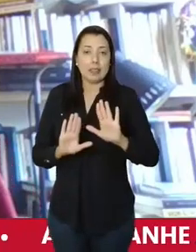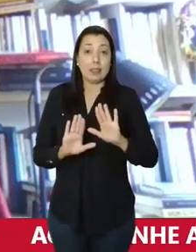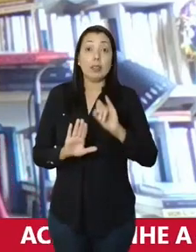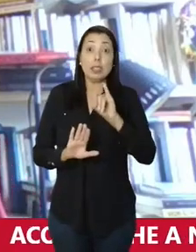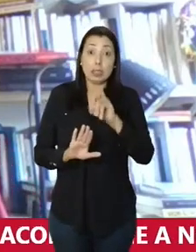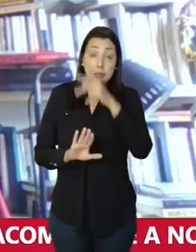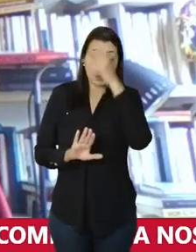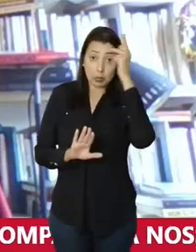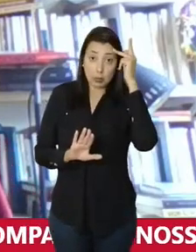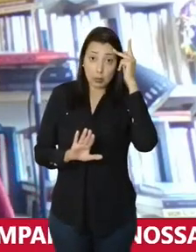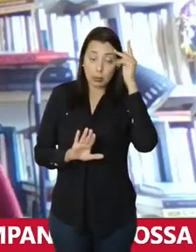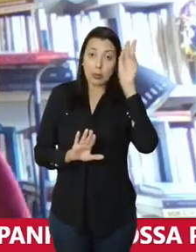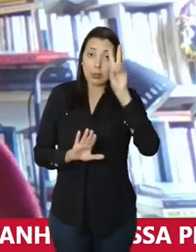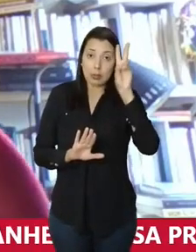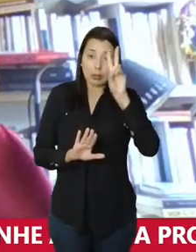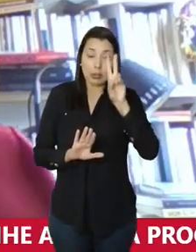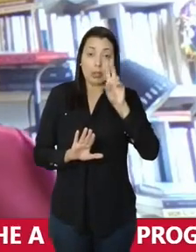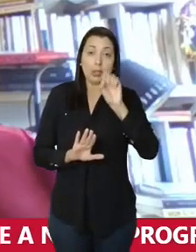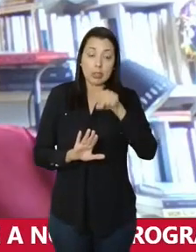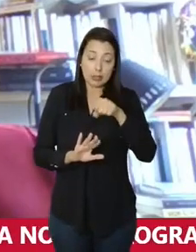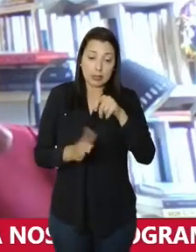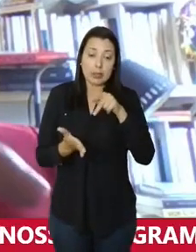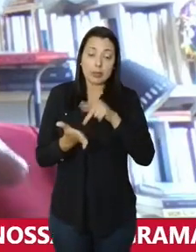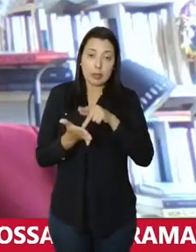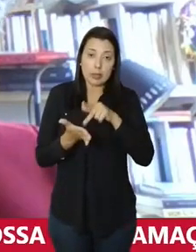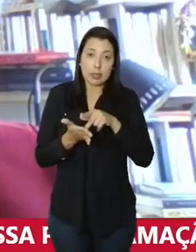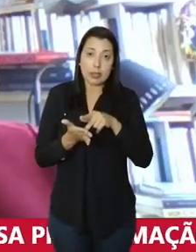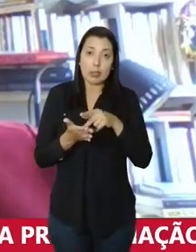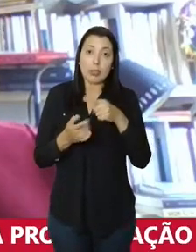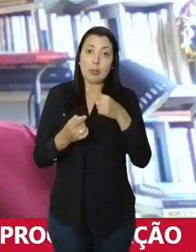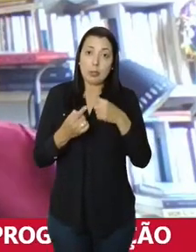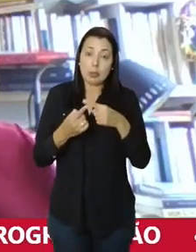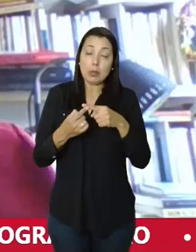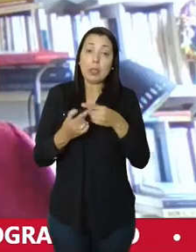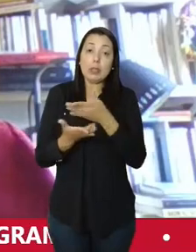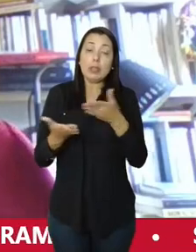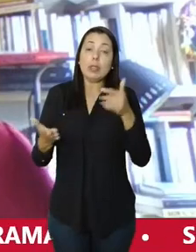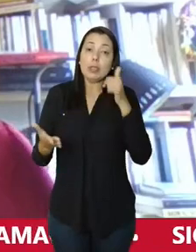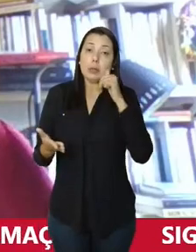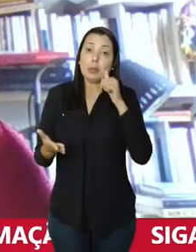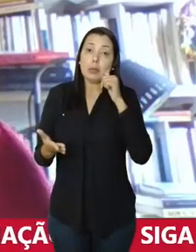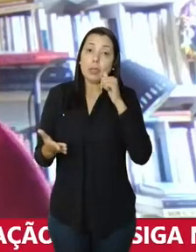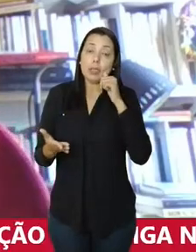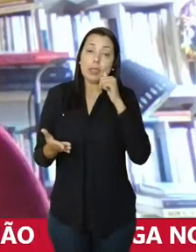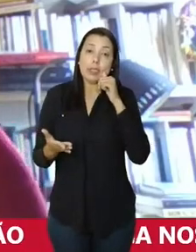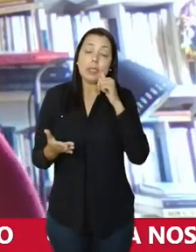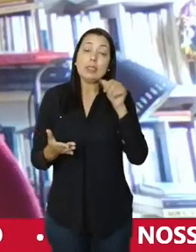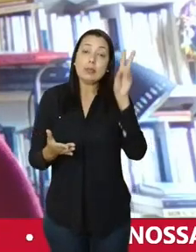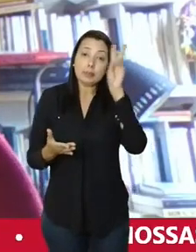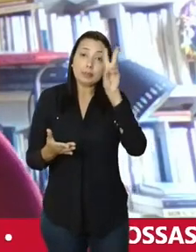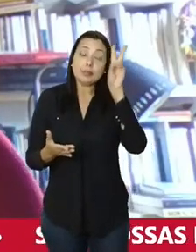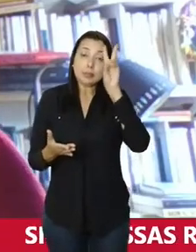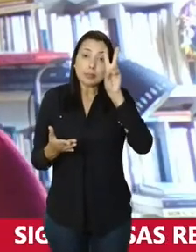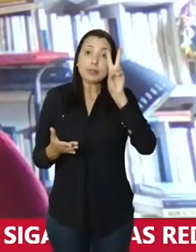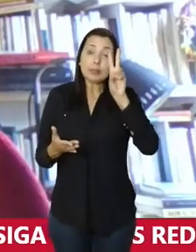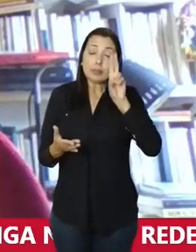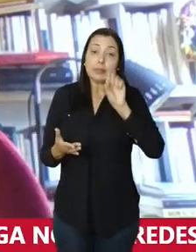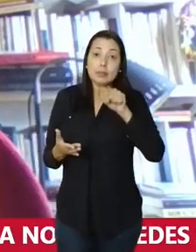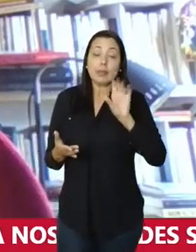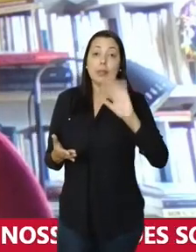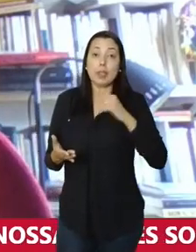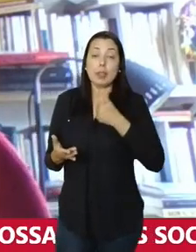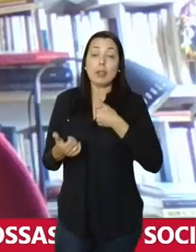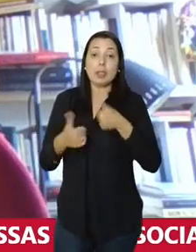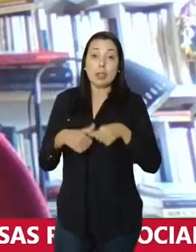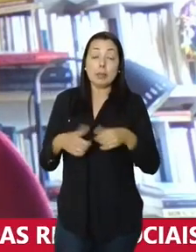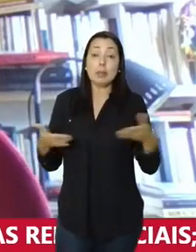como sujeitos da história. É exatamente por sermos sujeitas da história que nós